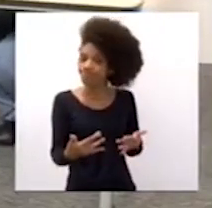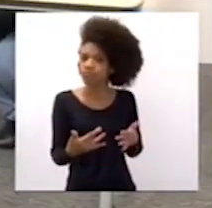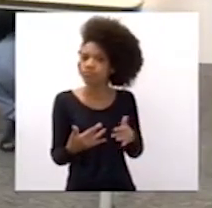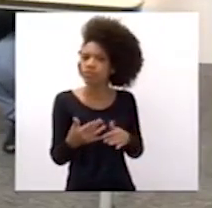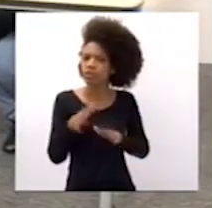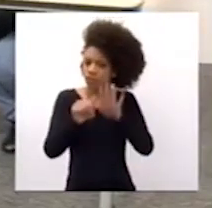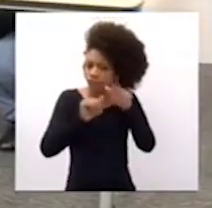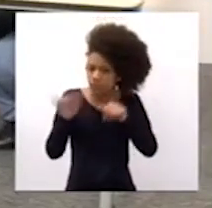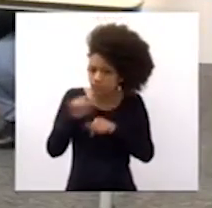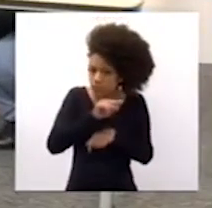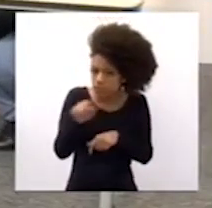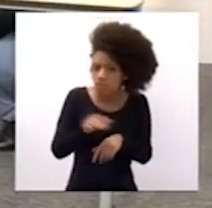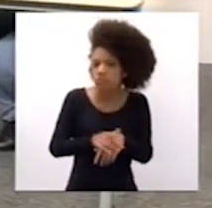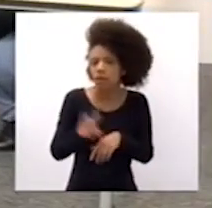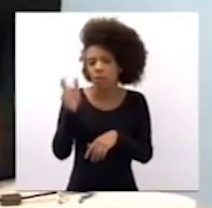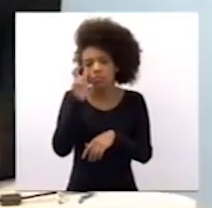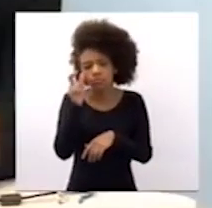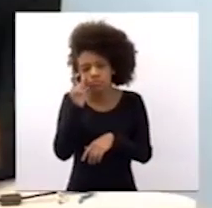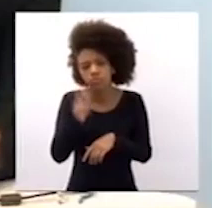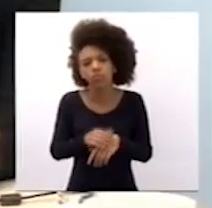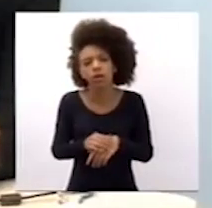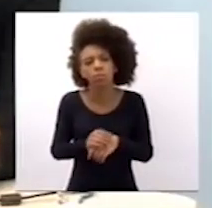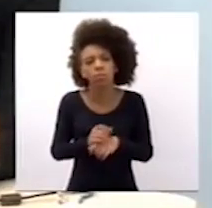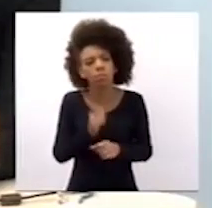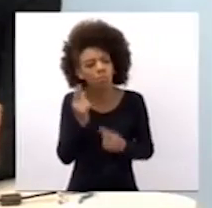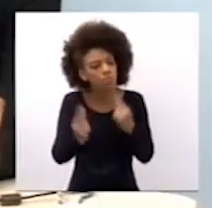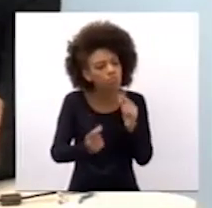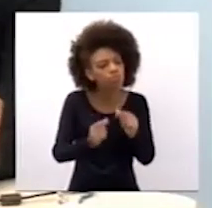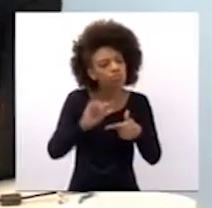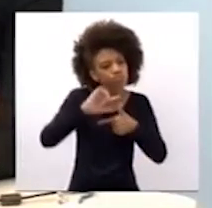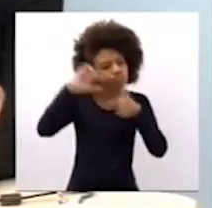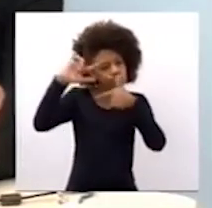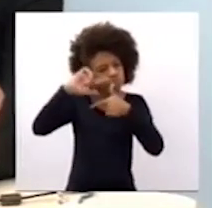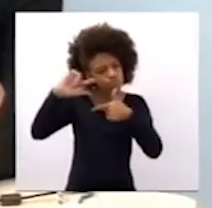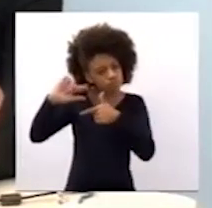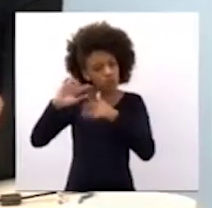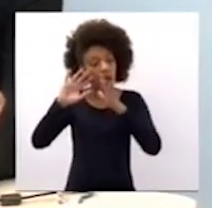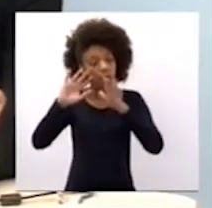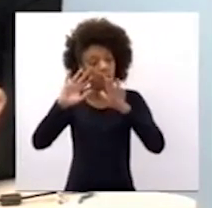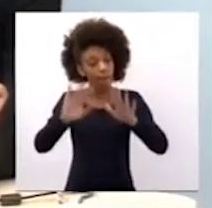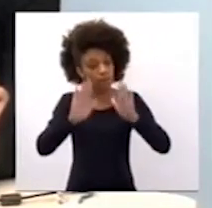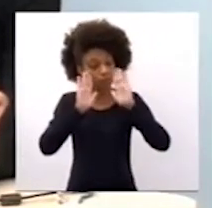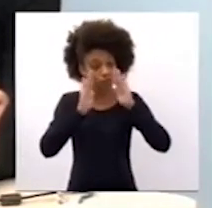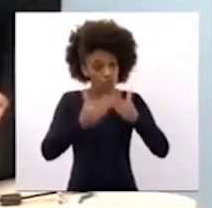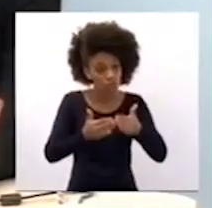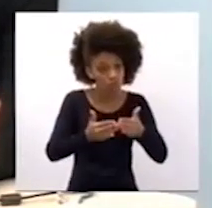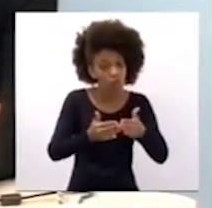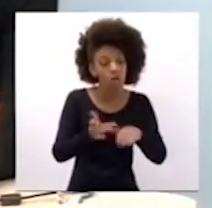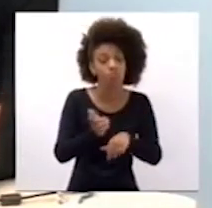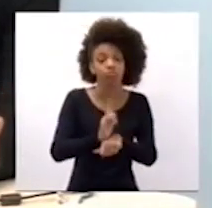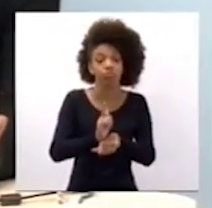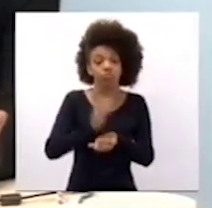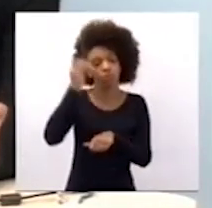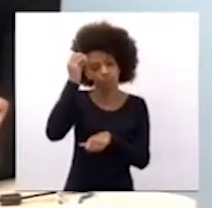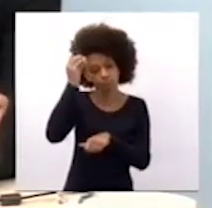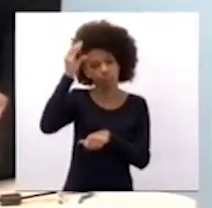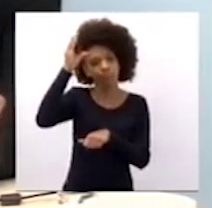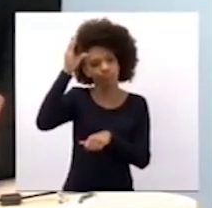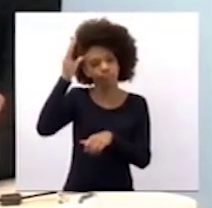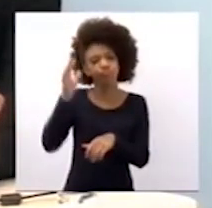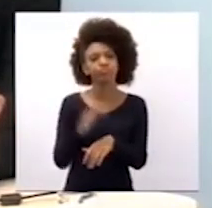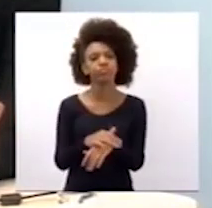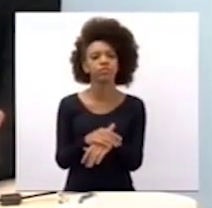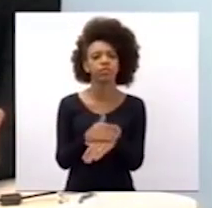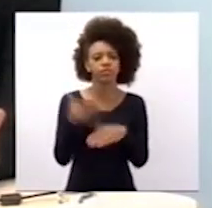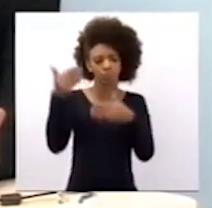convido vocês a fazer a observação de algumas imagens. Lembrando que o nosso foco é gestão da aprendizagem, nós vamos